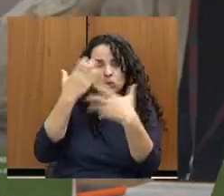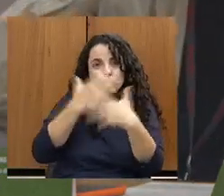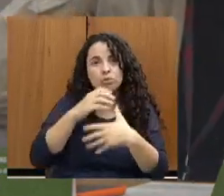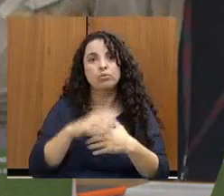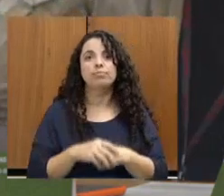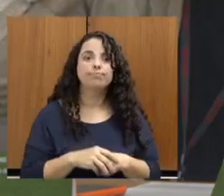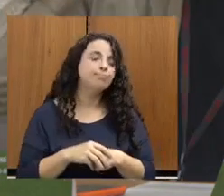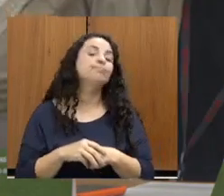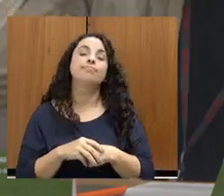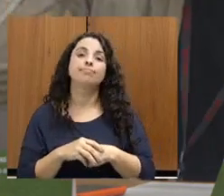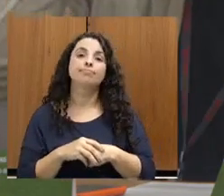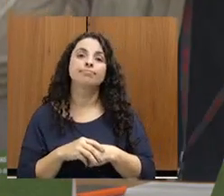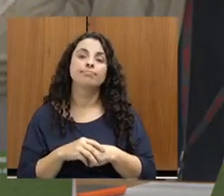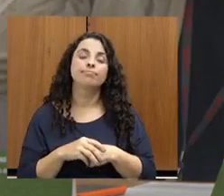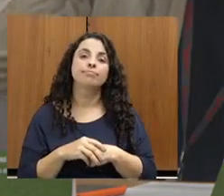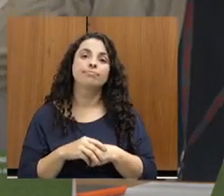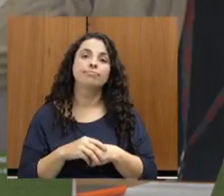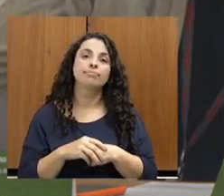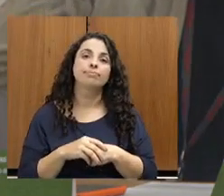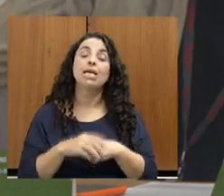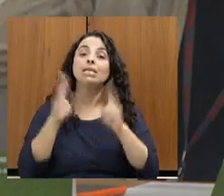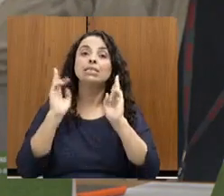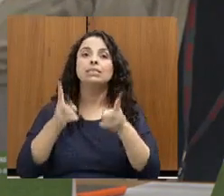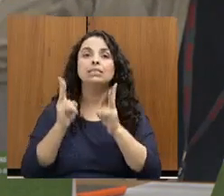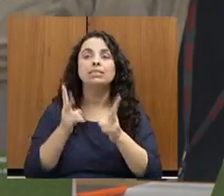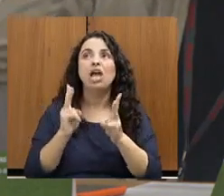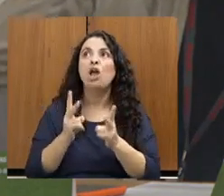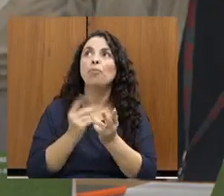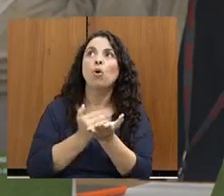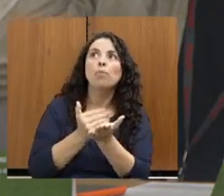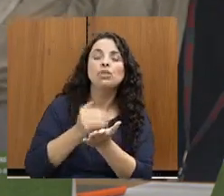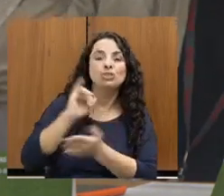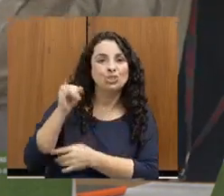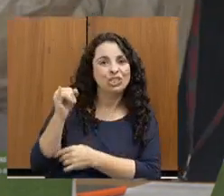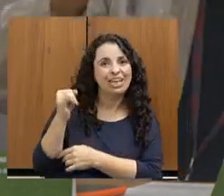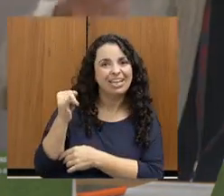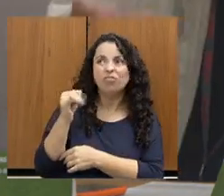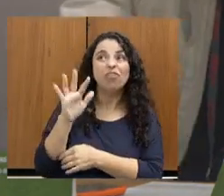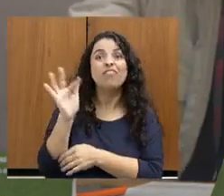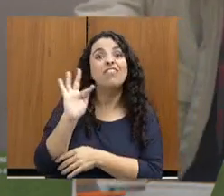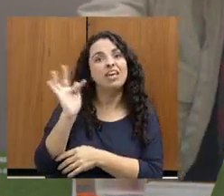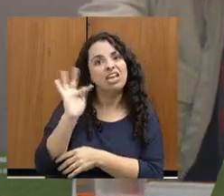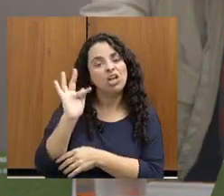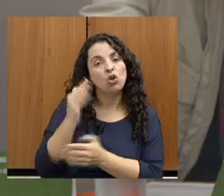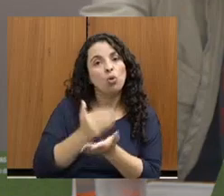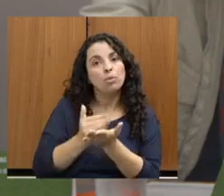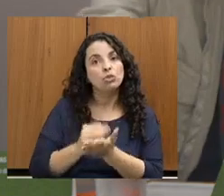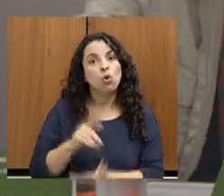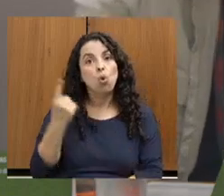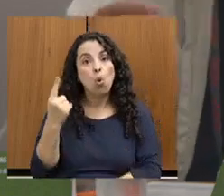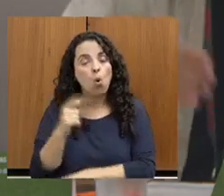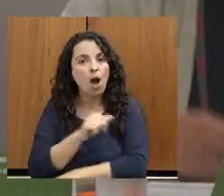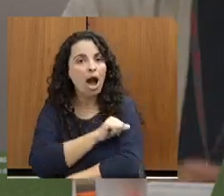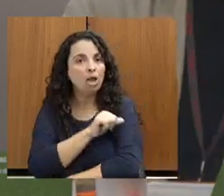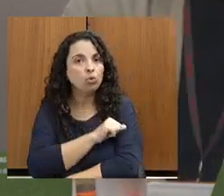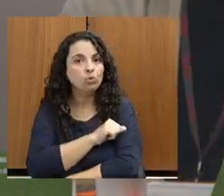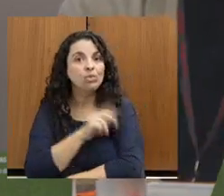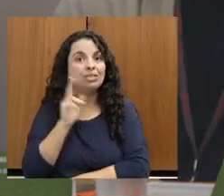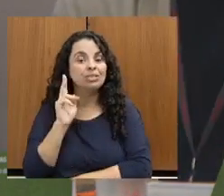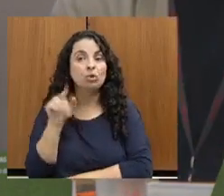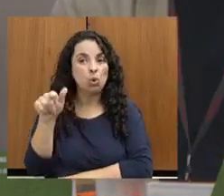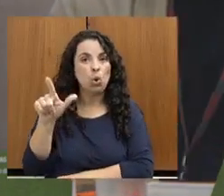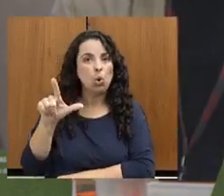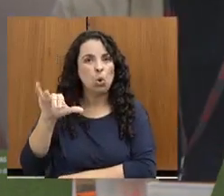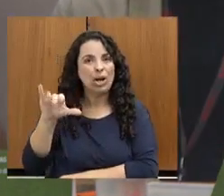e ele chega em casa com roxos. Isso desde o início do ano. O Lucas tem uma brincadeira